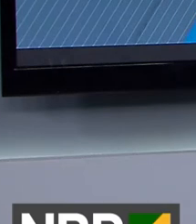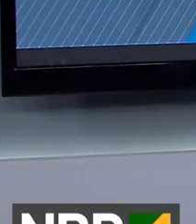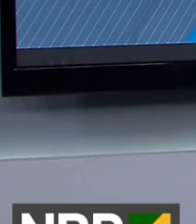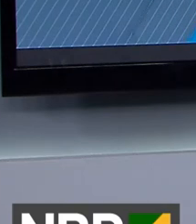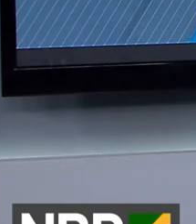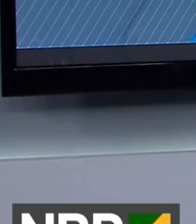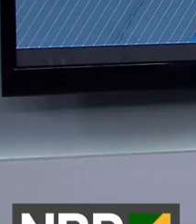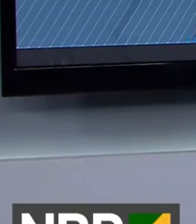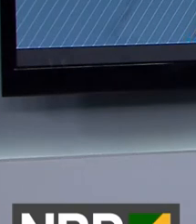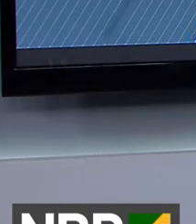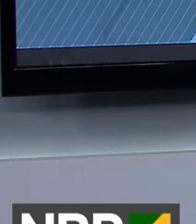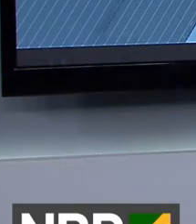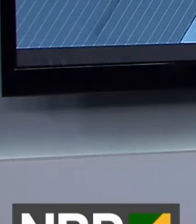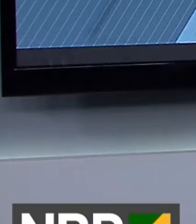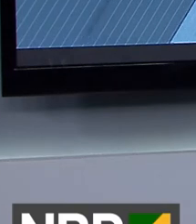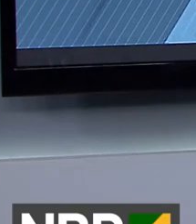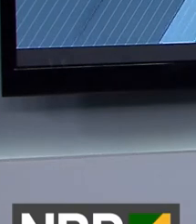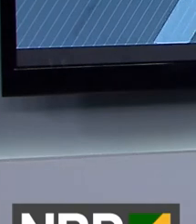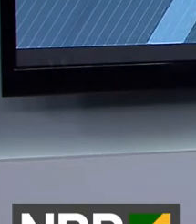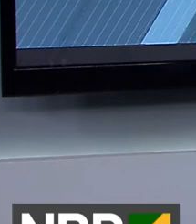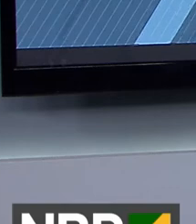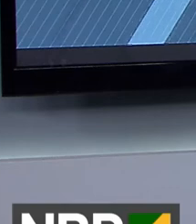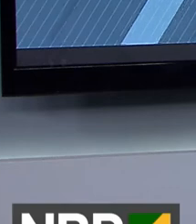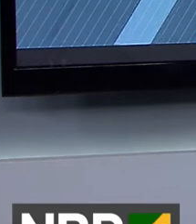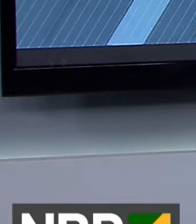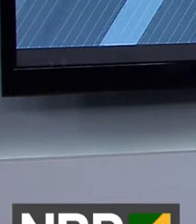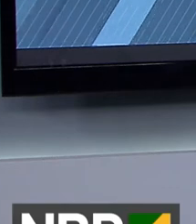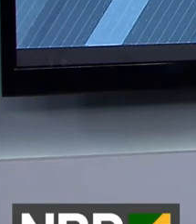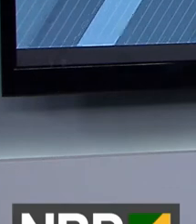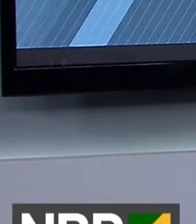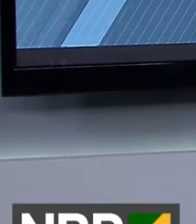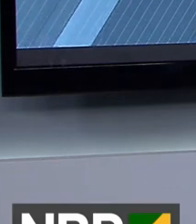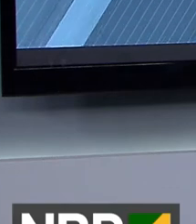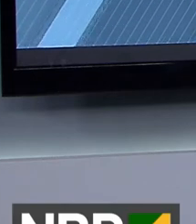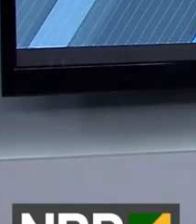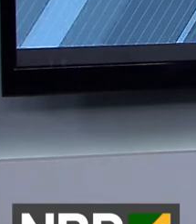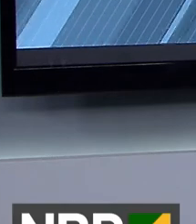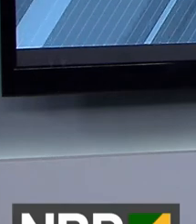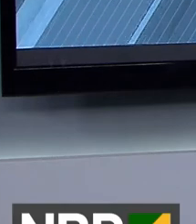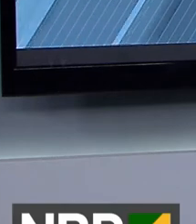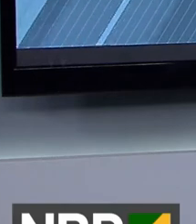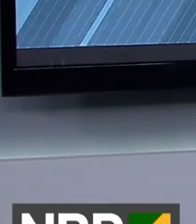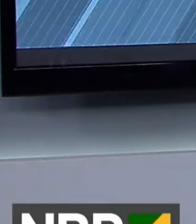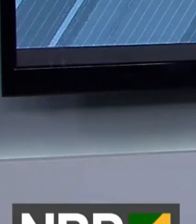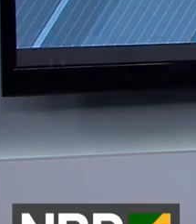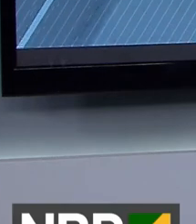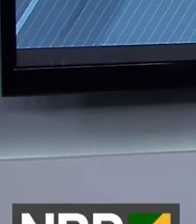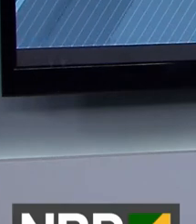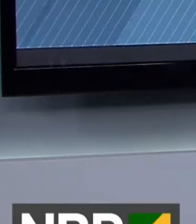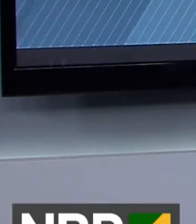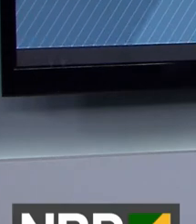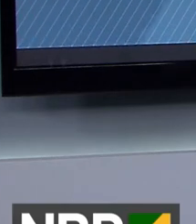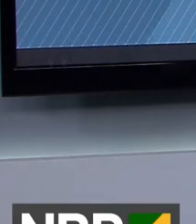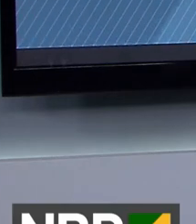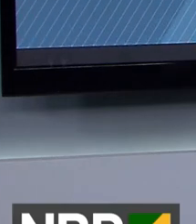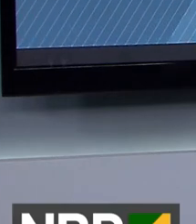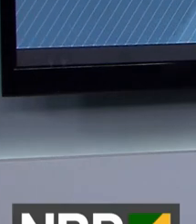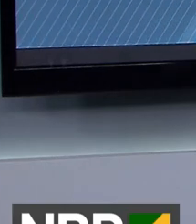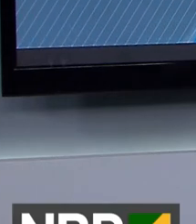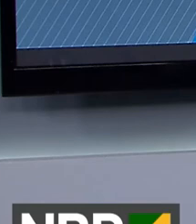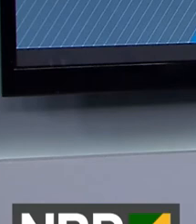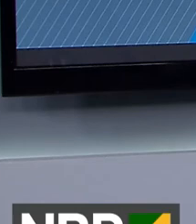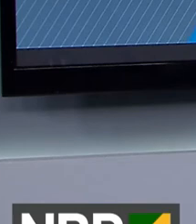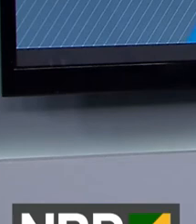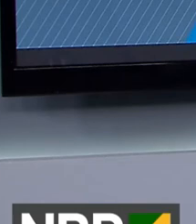Instituto, que deve servir de exemplo para outros hospitais. Temer disse também que o governo federal fará uma aliança para que as obras